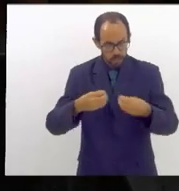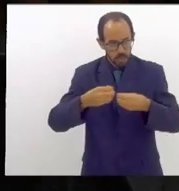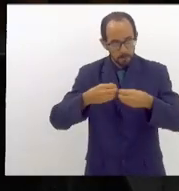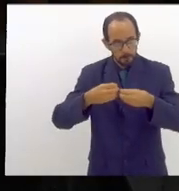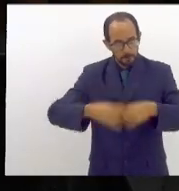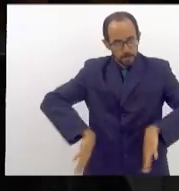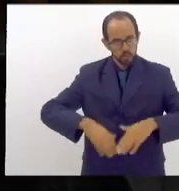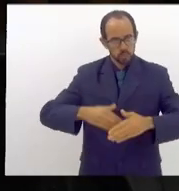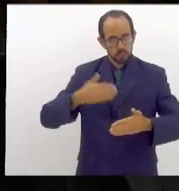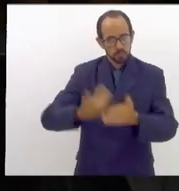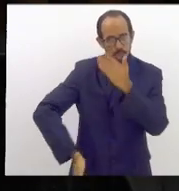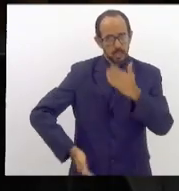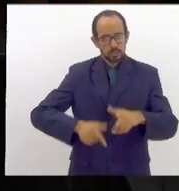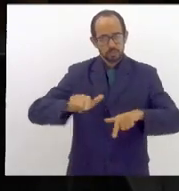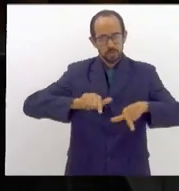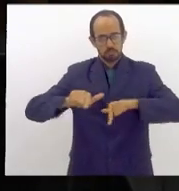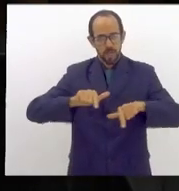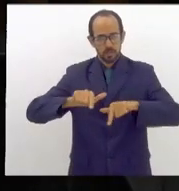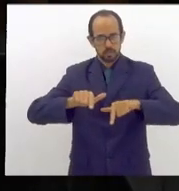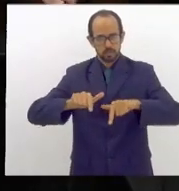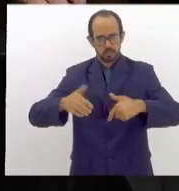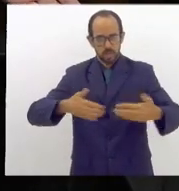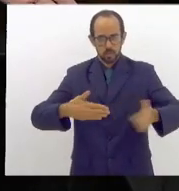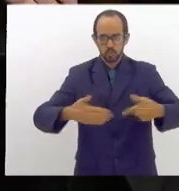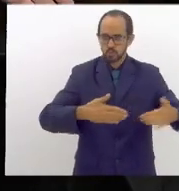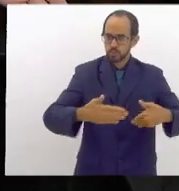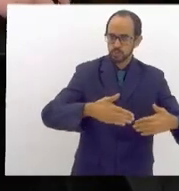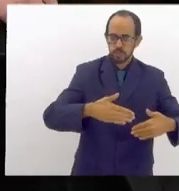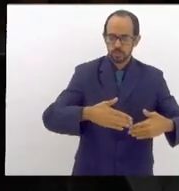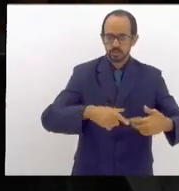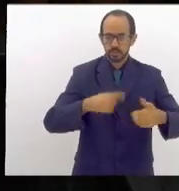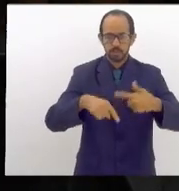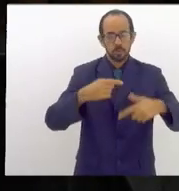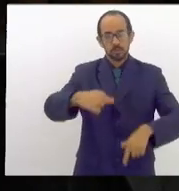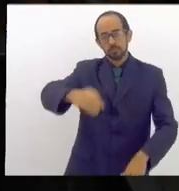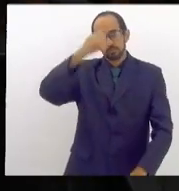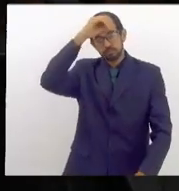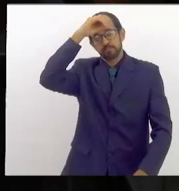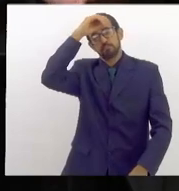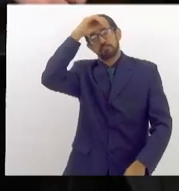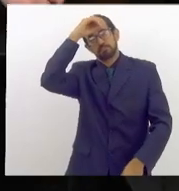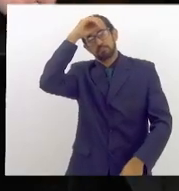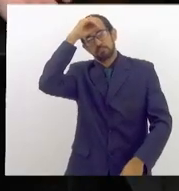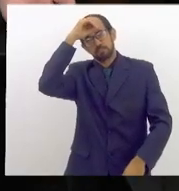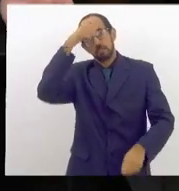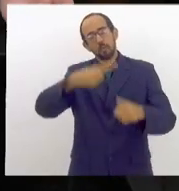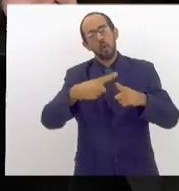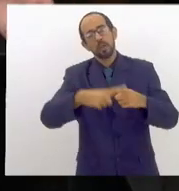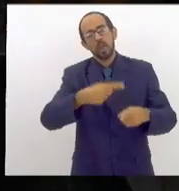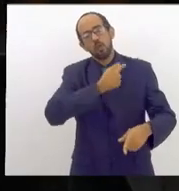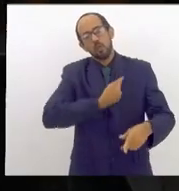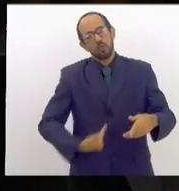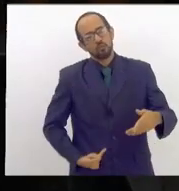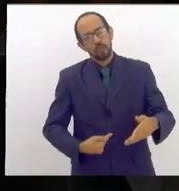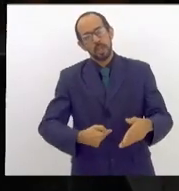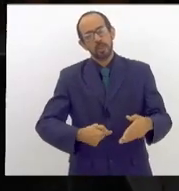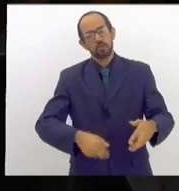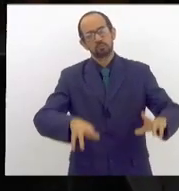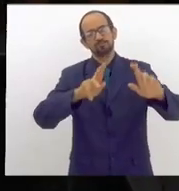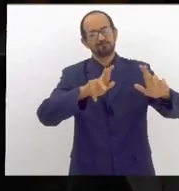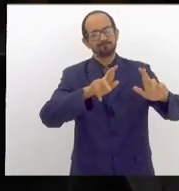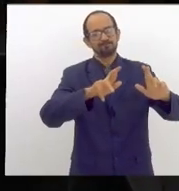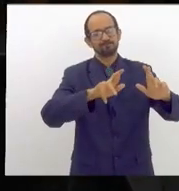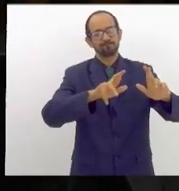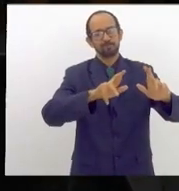indústria não sabe porque é porque o governo aposta no atraso porque o governo não consegue